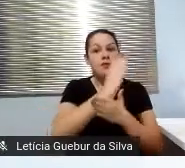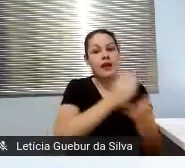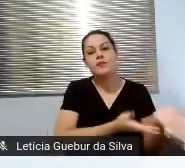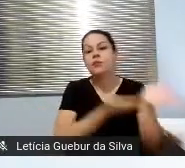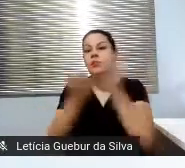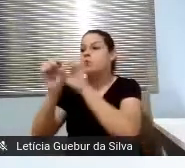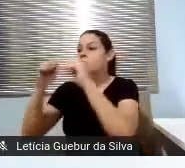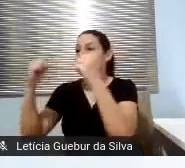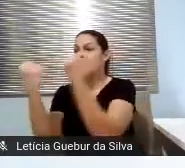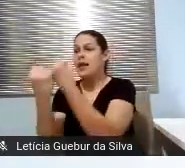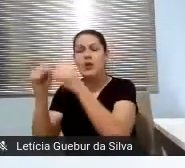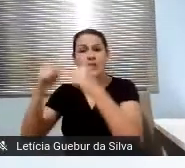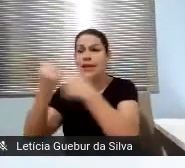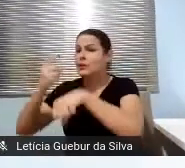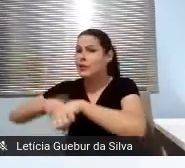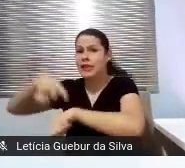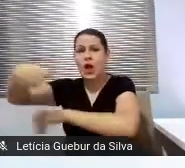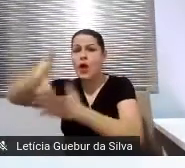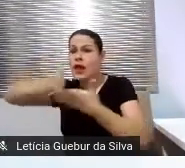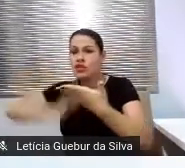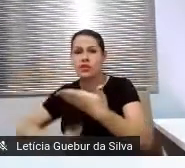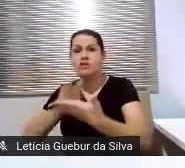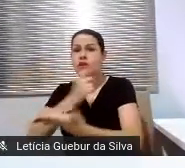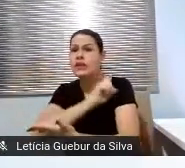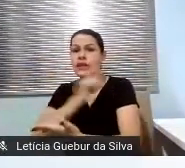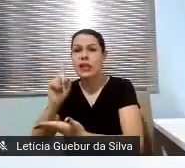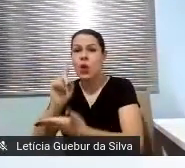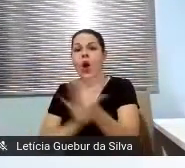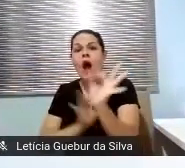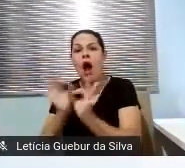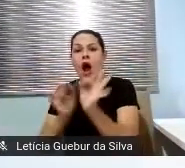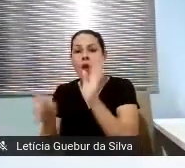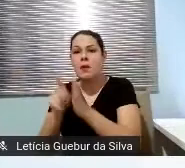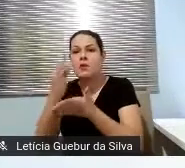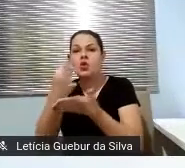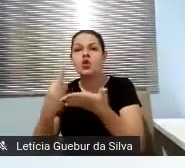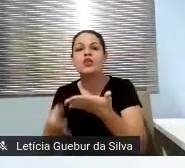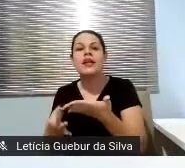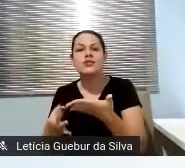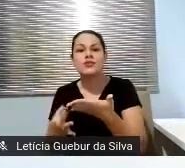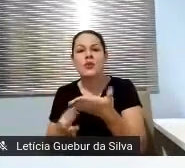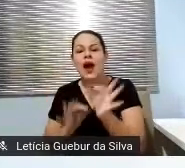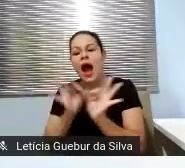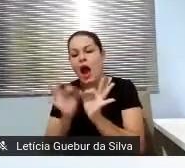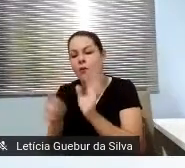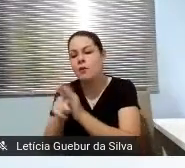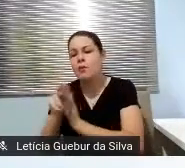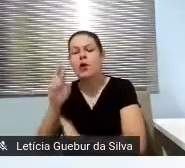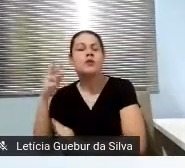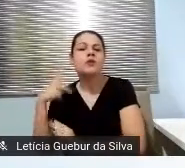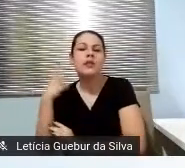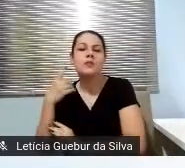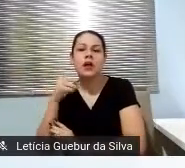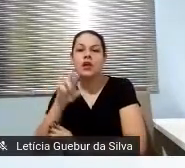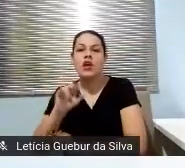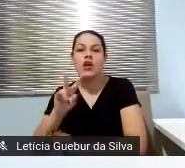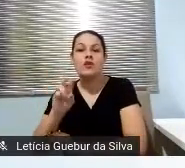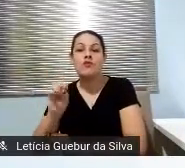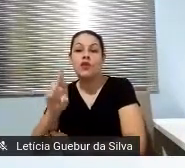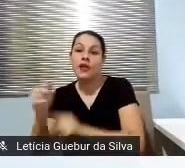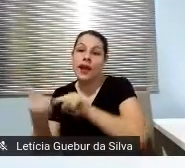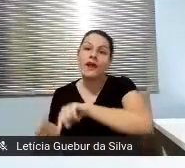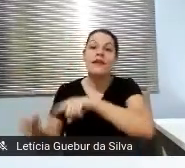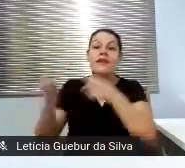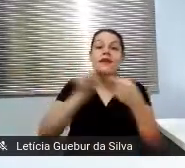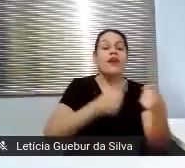Senado rejeitou essa posição, restituindo o parecer do deputado Felipe Rigoni, que aí volta para a Câmara para ser